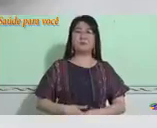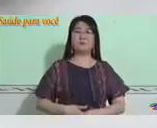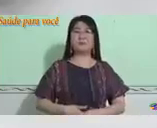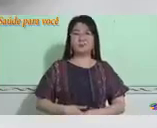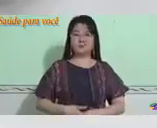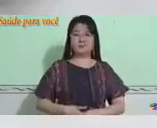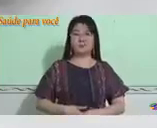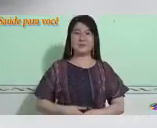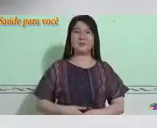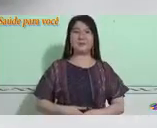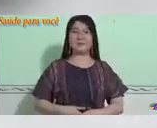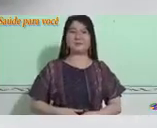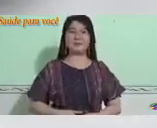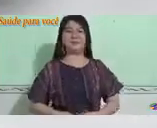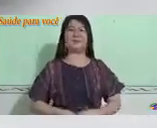Assim,